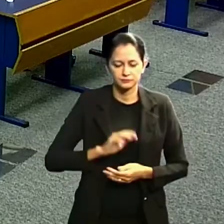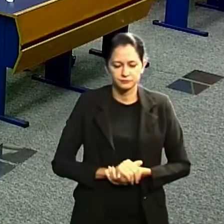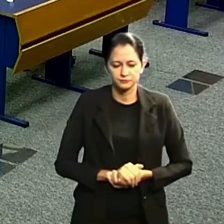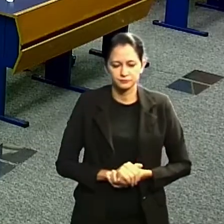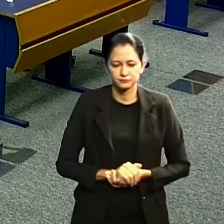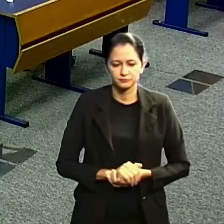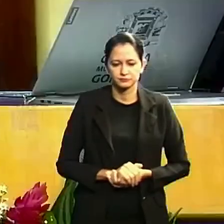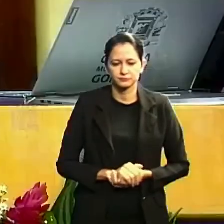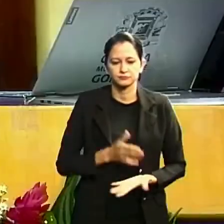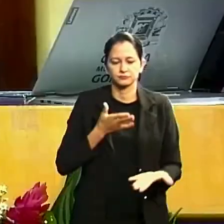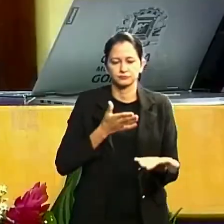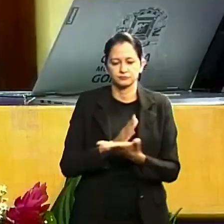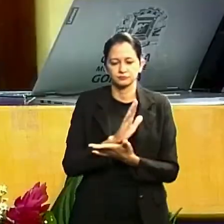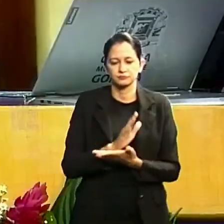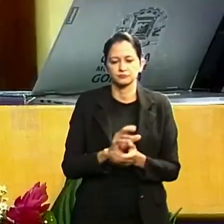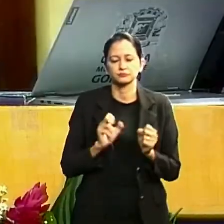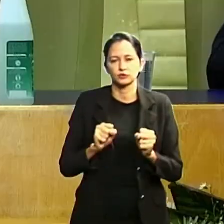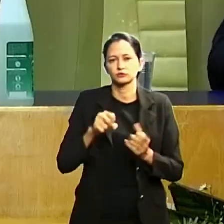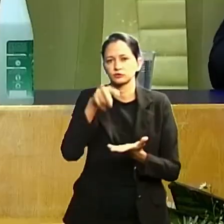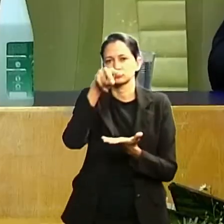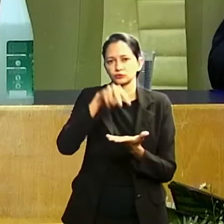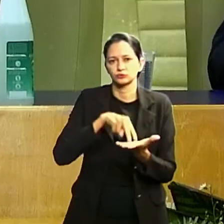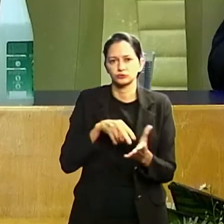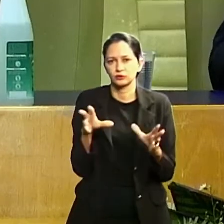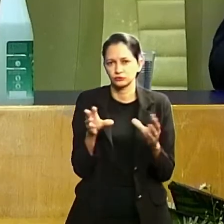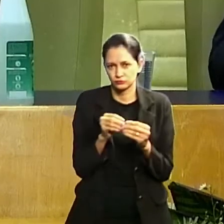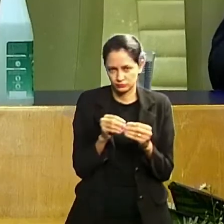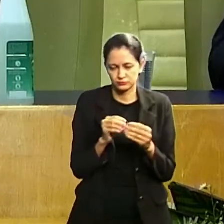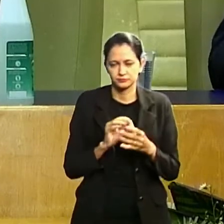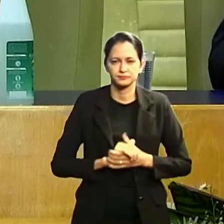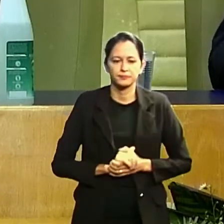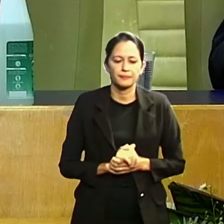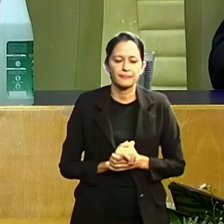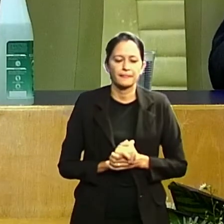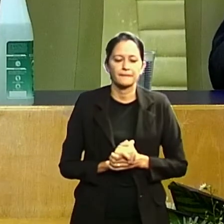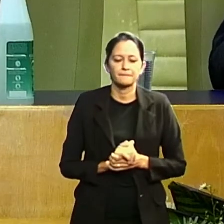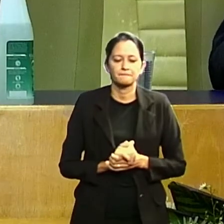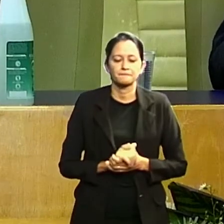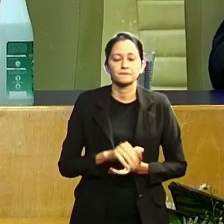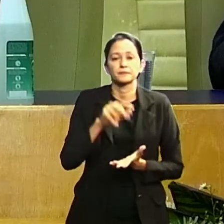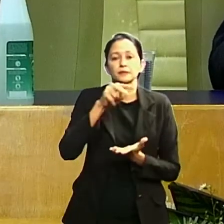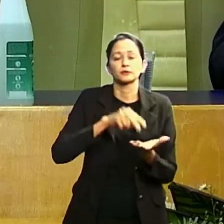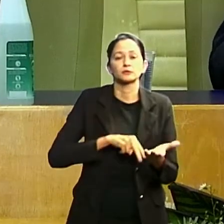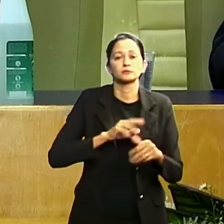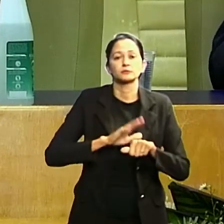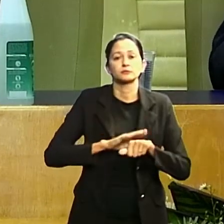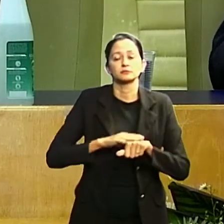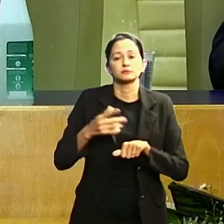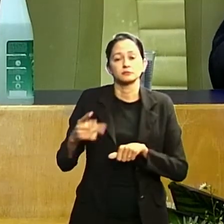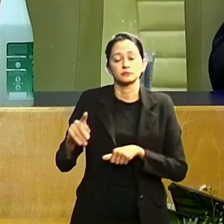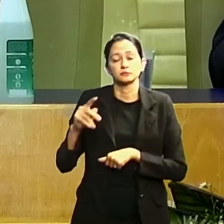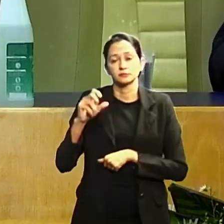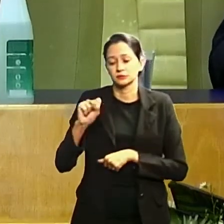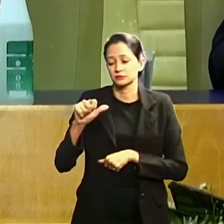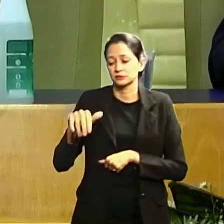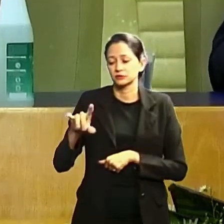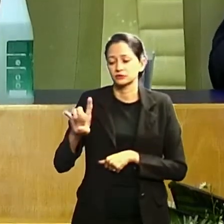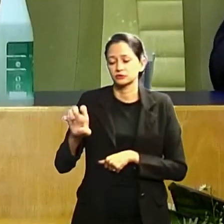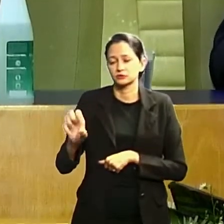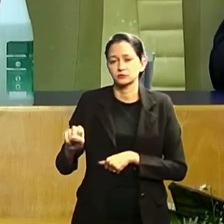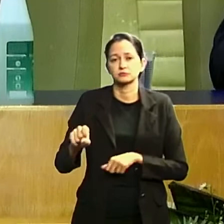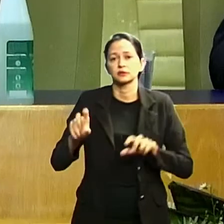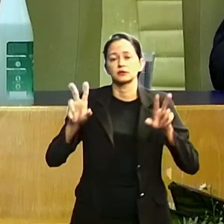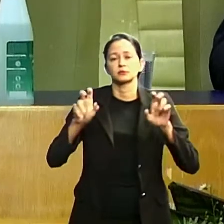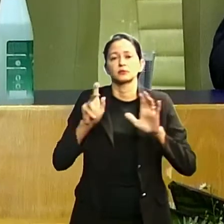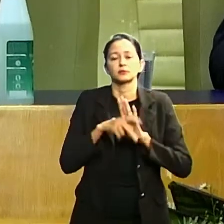contrários, que se manifestem. Aprovado. Leitura do caput. Leitura do caput, projeto do ilustre vereador Sandy Júnior, que dispõe sobre a prioridade no